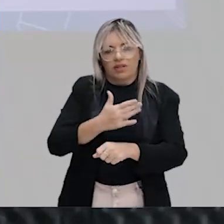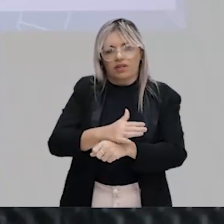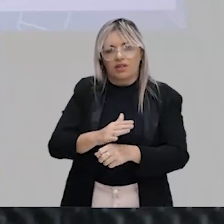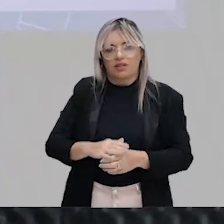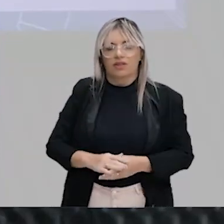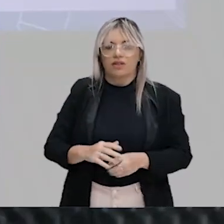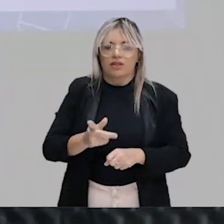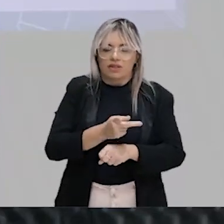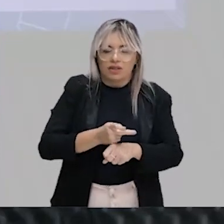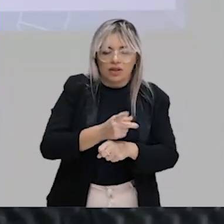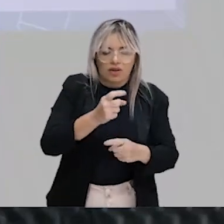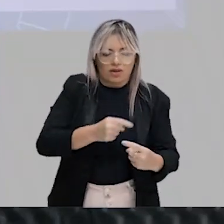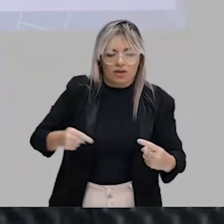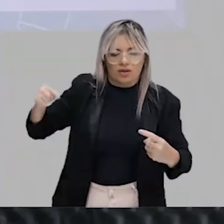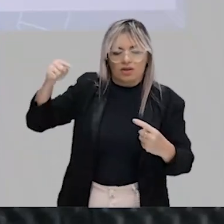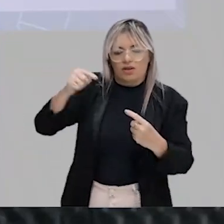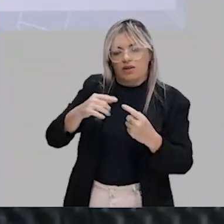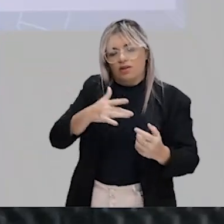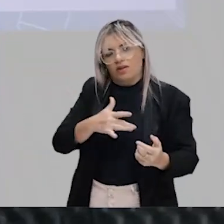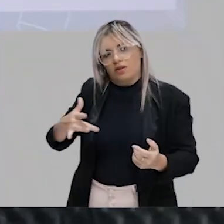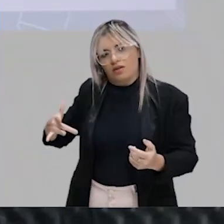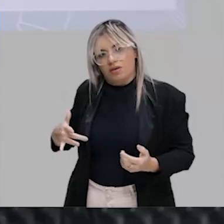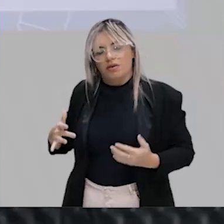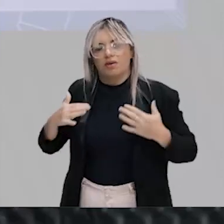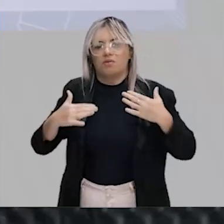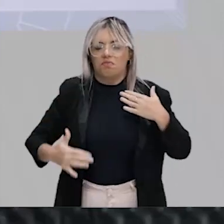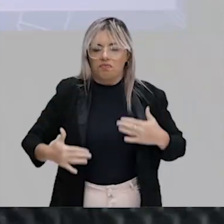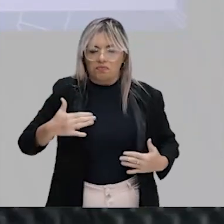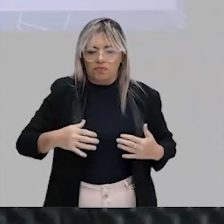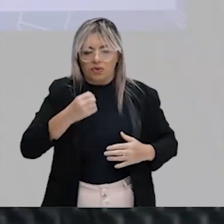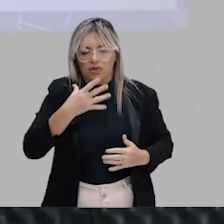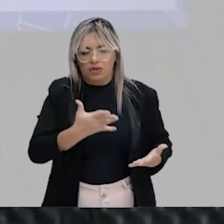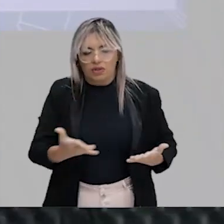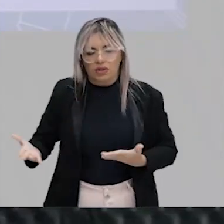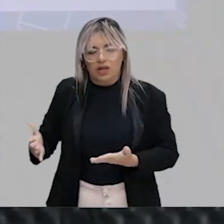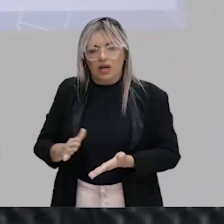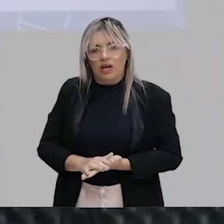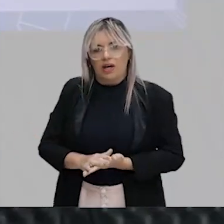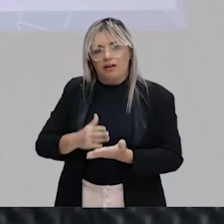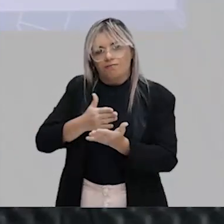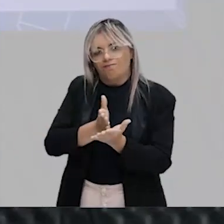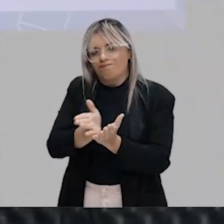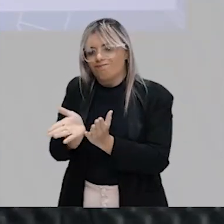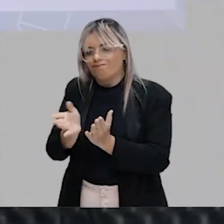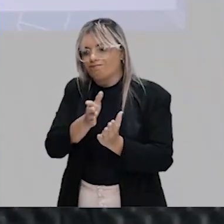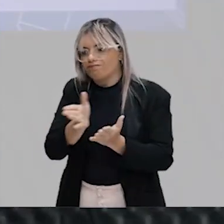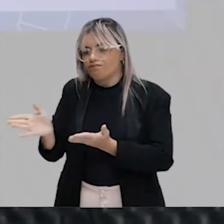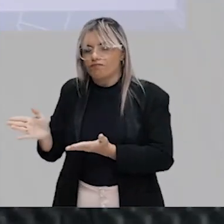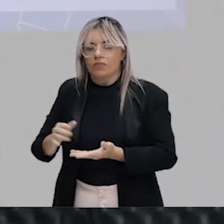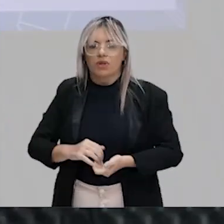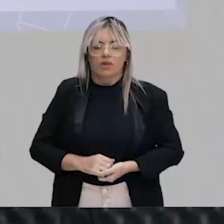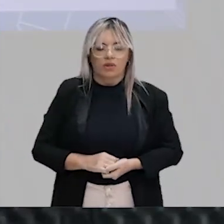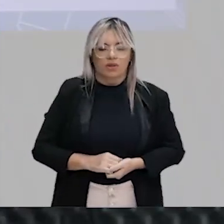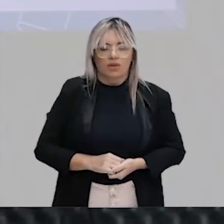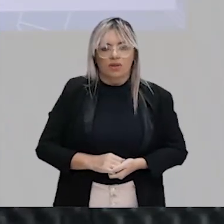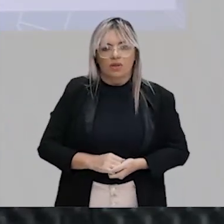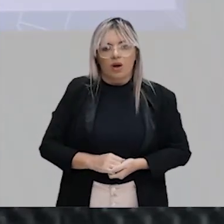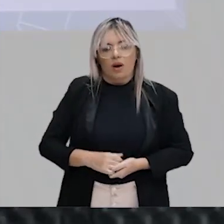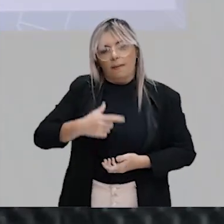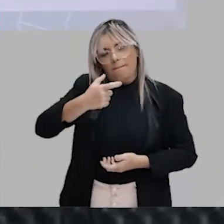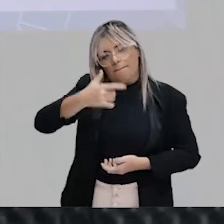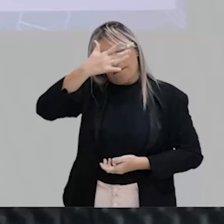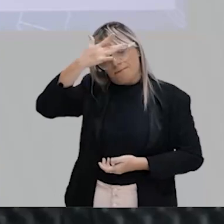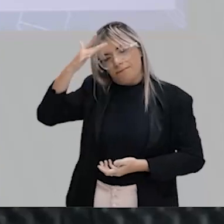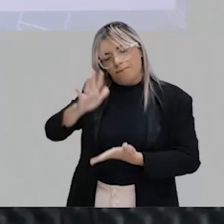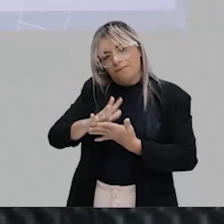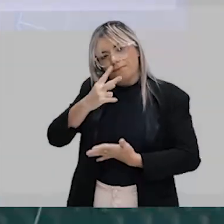busca de uma alta performance. Já entra para a deslealdade. Atletas que acham também que, como eu falei